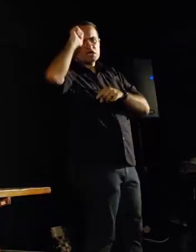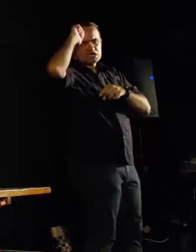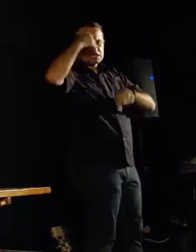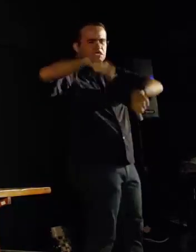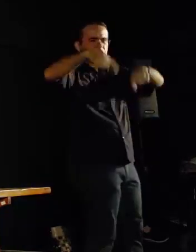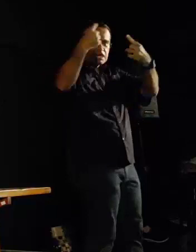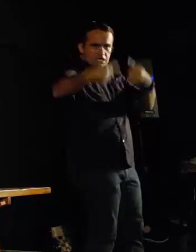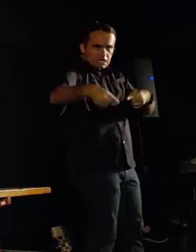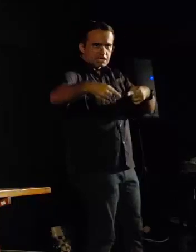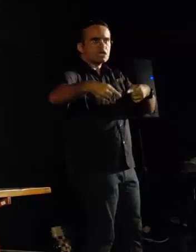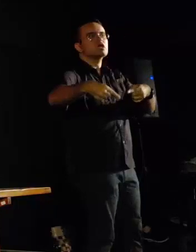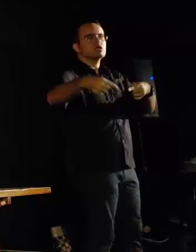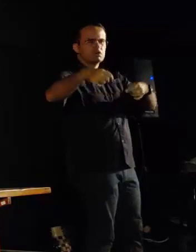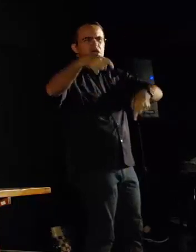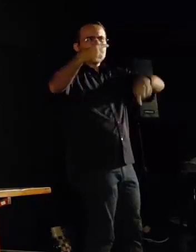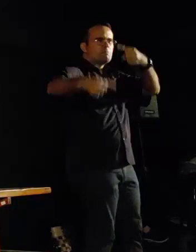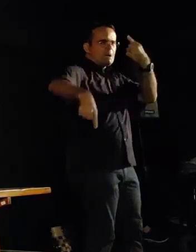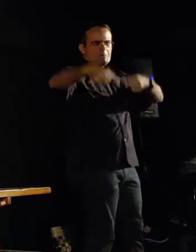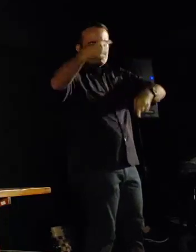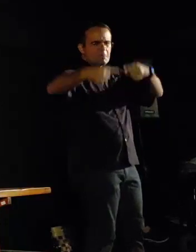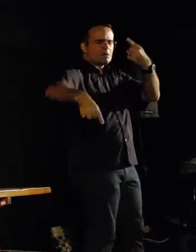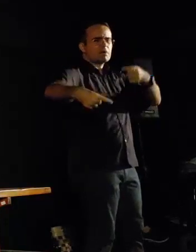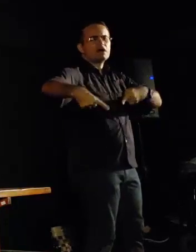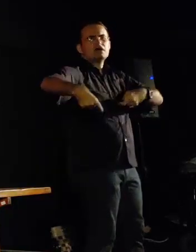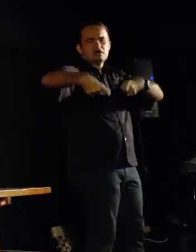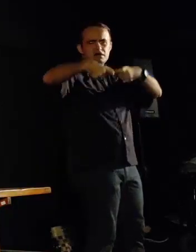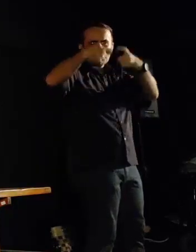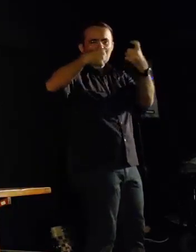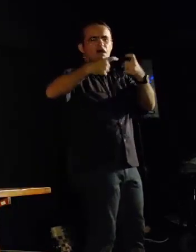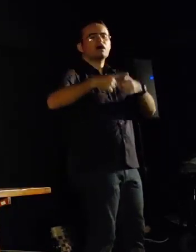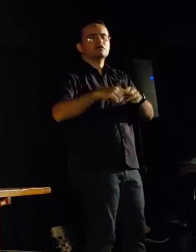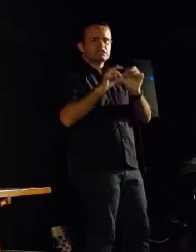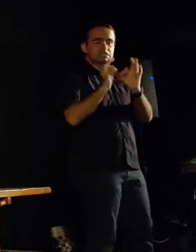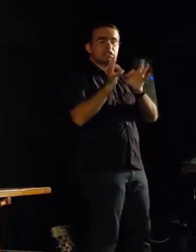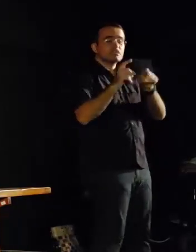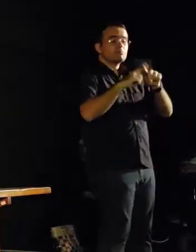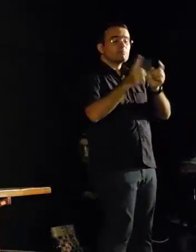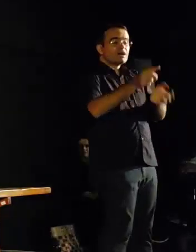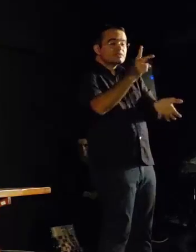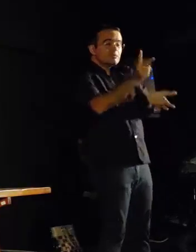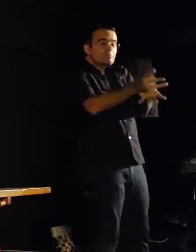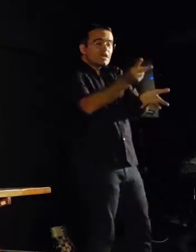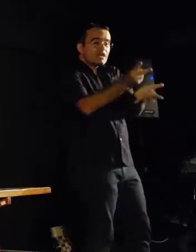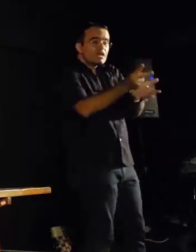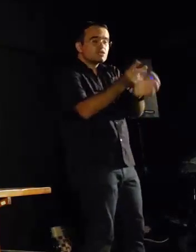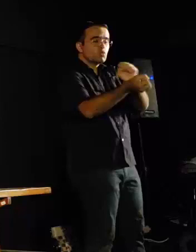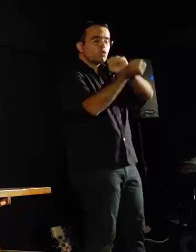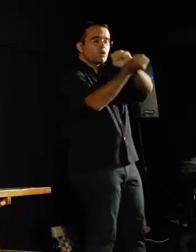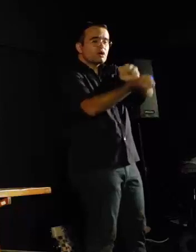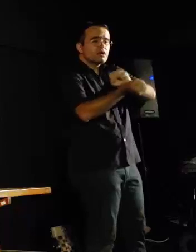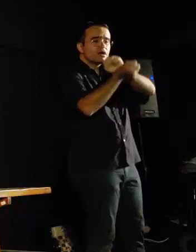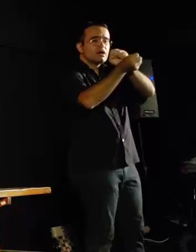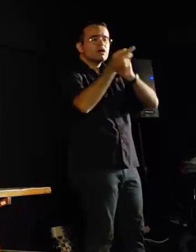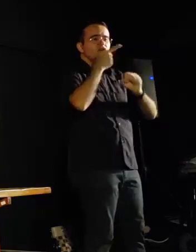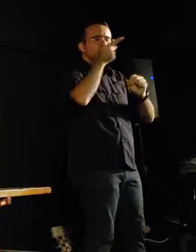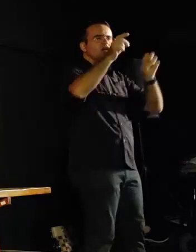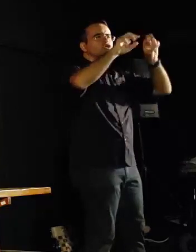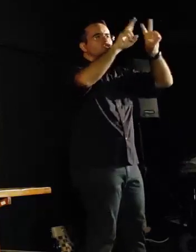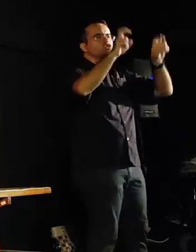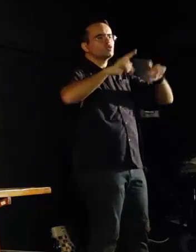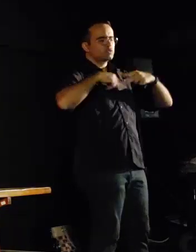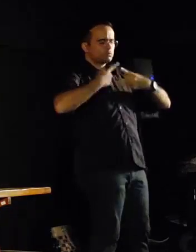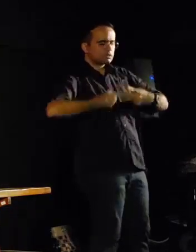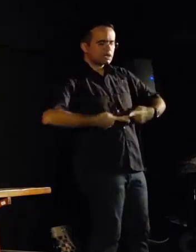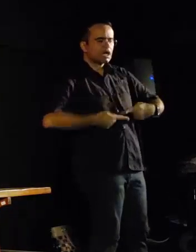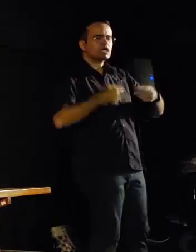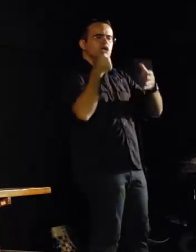uma coisa, ainda podia entrar dentro de uma perspectiva colonial. Quando são os escravos que falam sobre a humanidade, sobre a luta